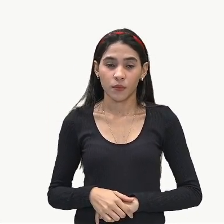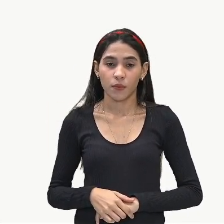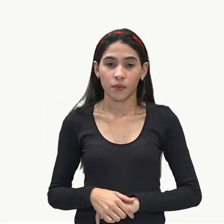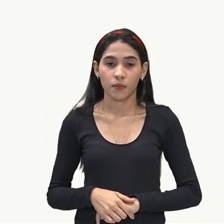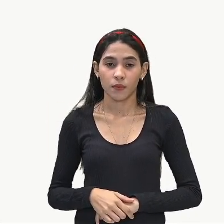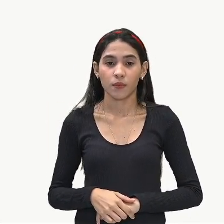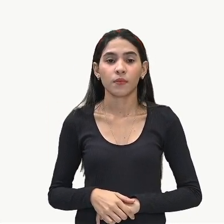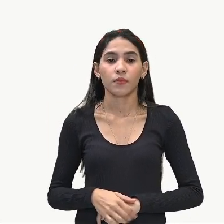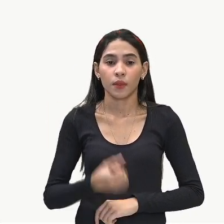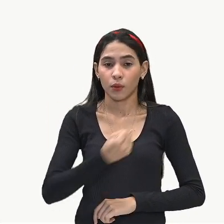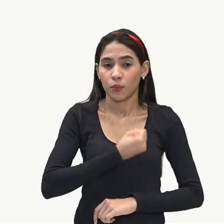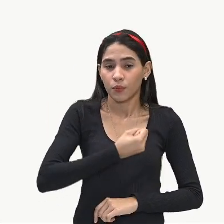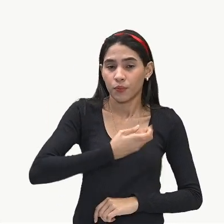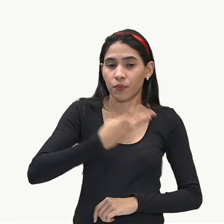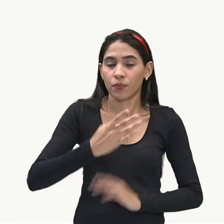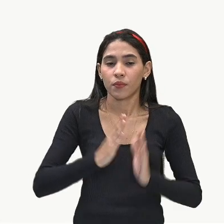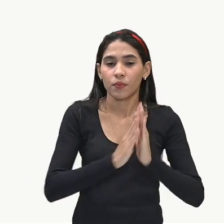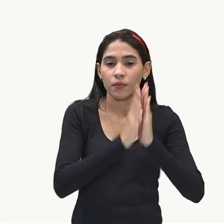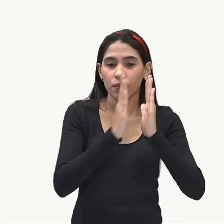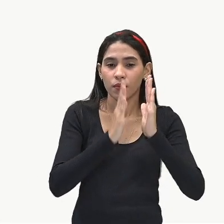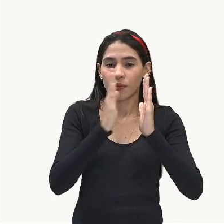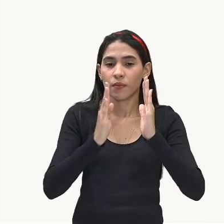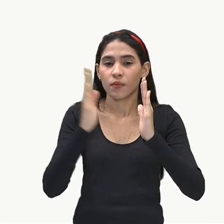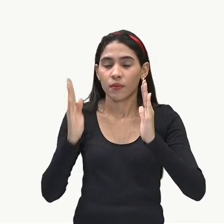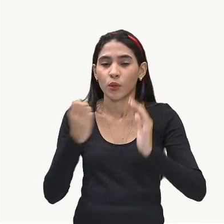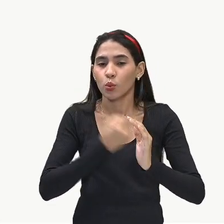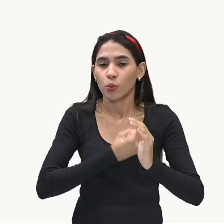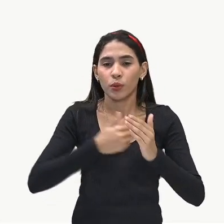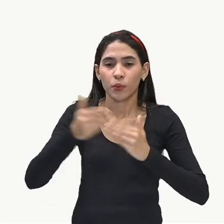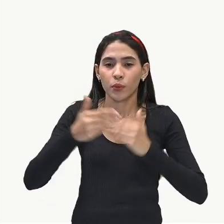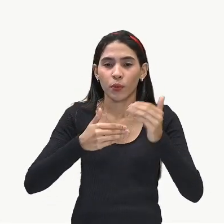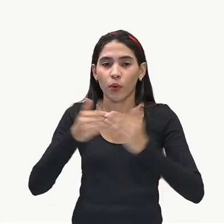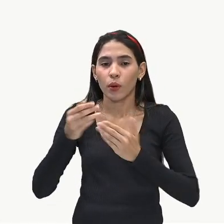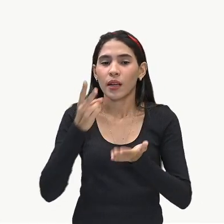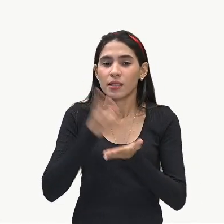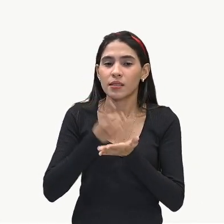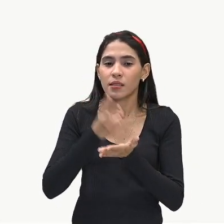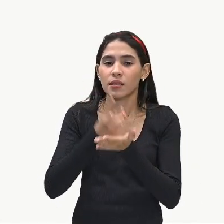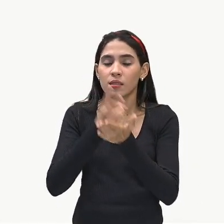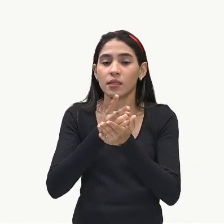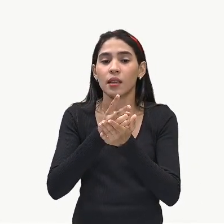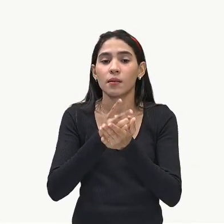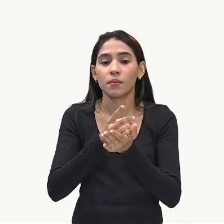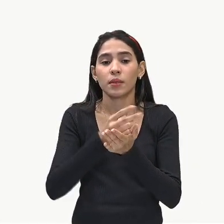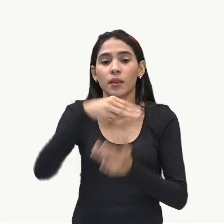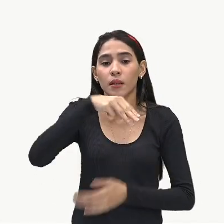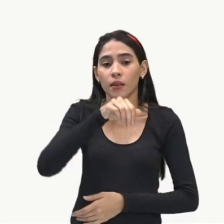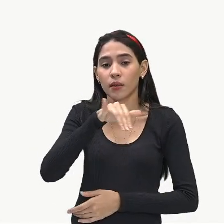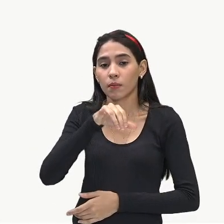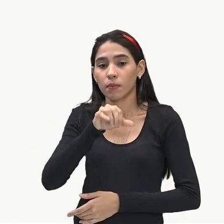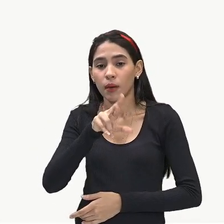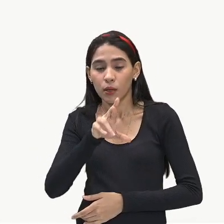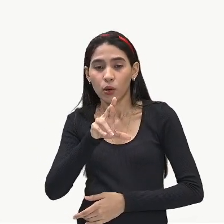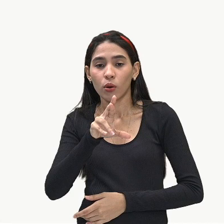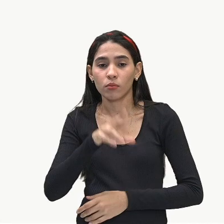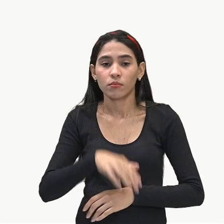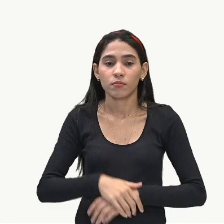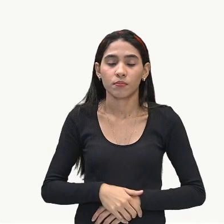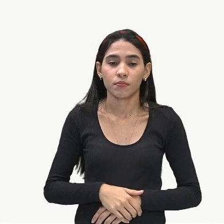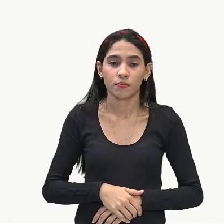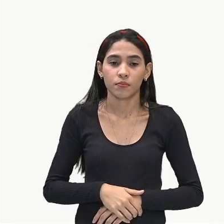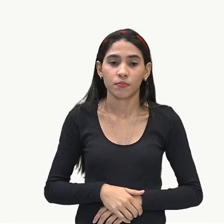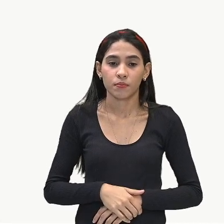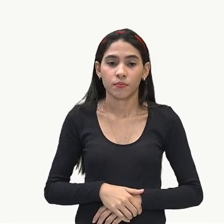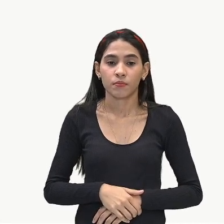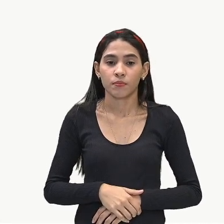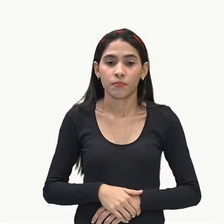uma sequência decrescente quando um termo qualquer é sempre maior que o seu sucessor.